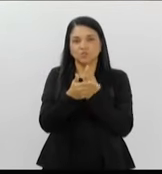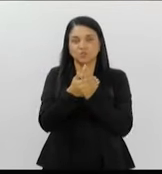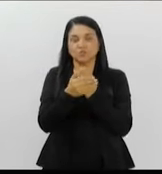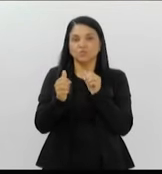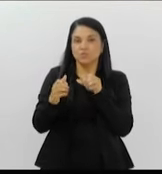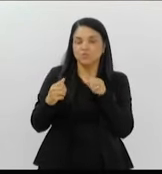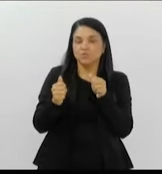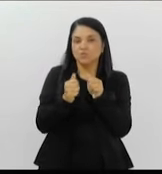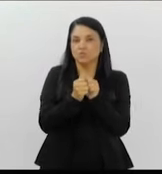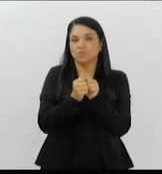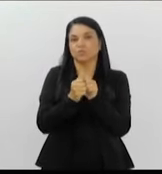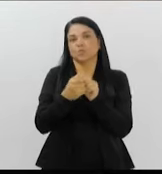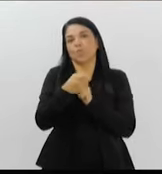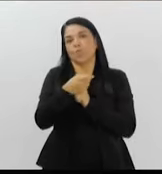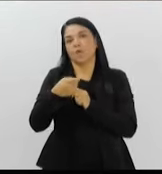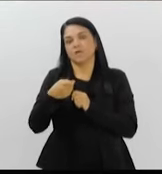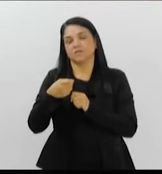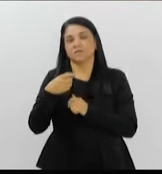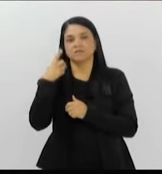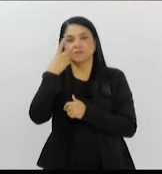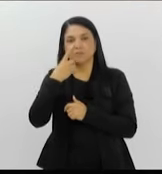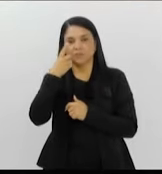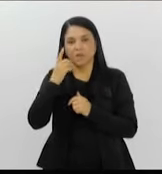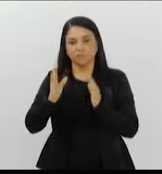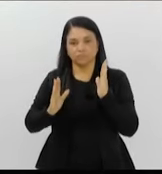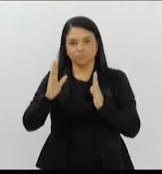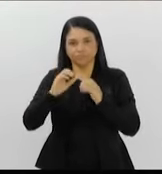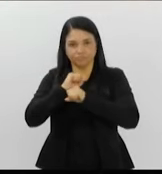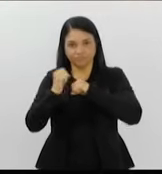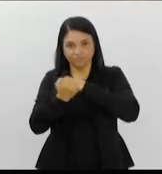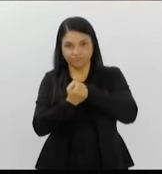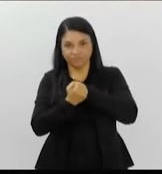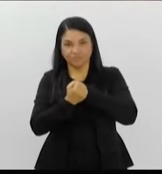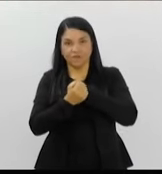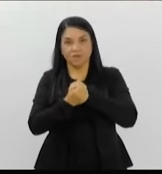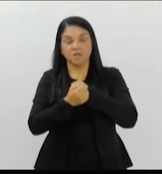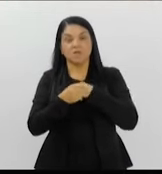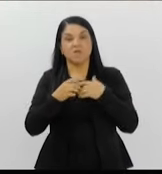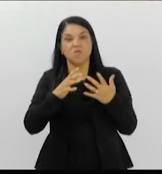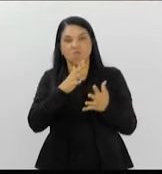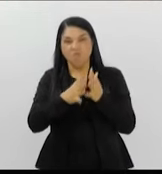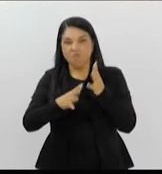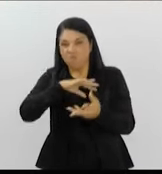outros ex-deputados em plena pandemia e a confusão terminou em tiroteio.